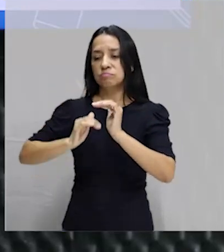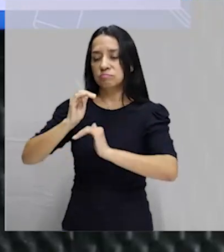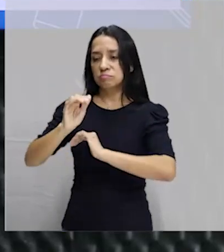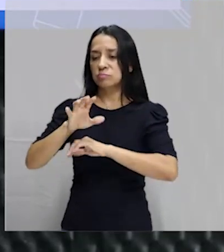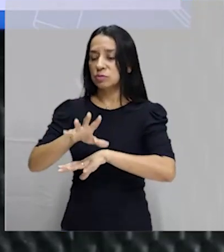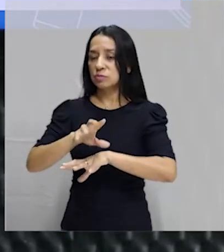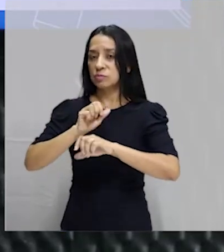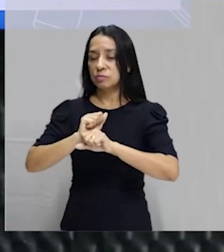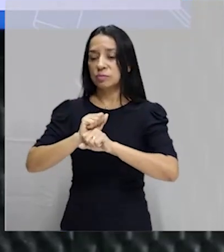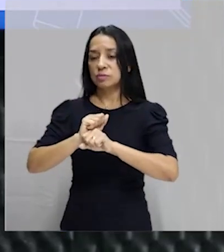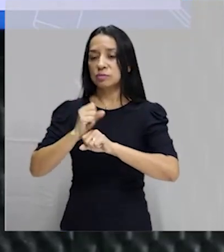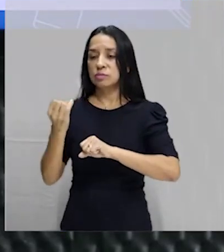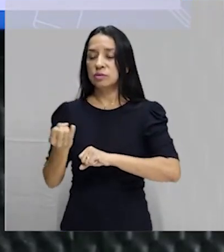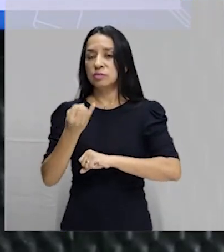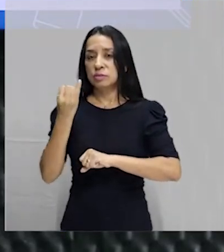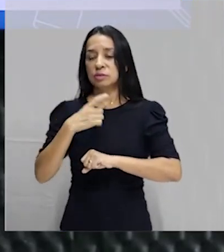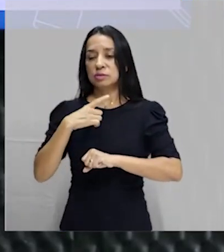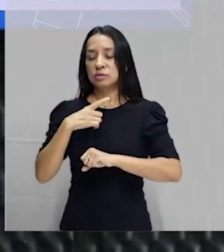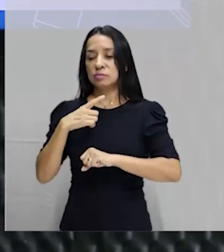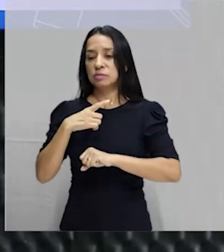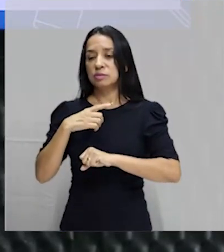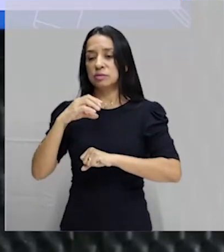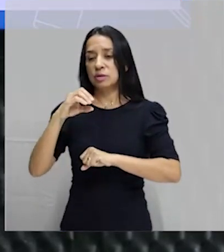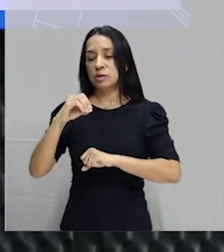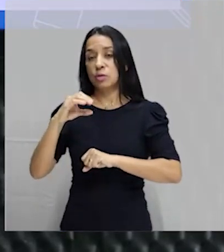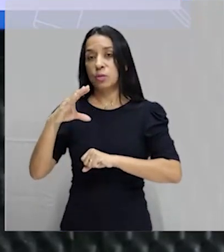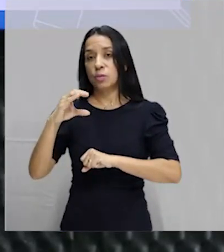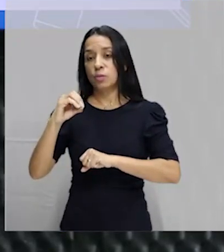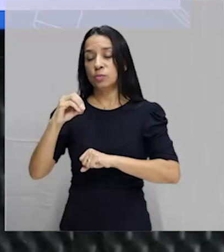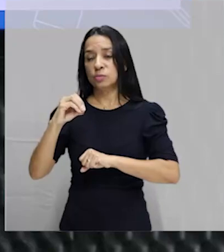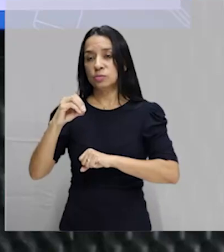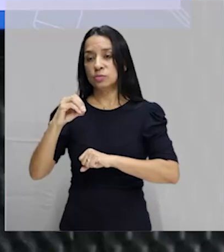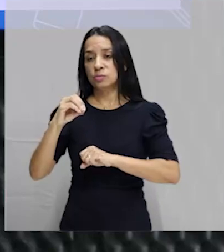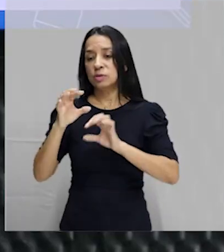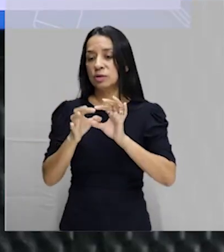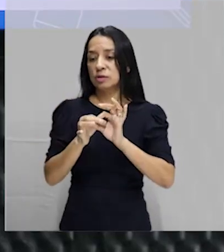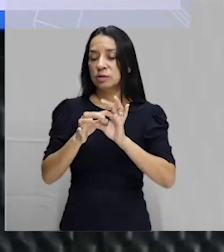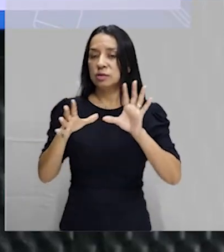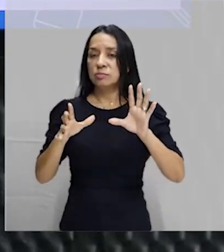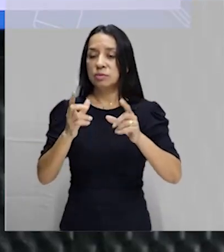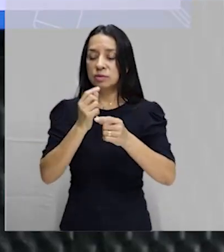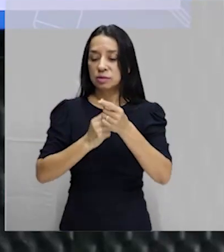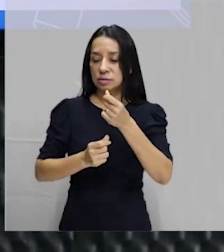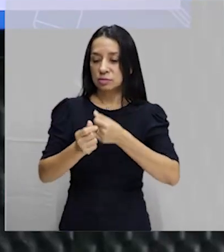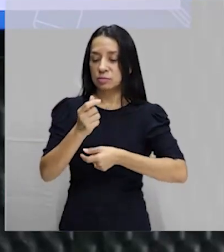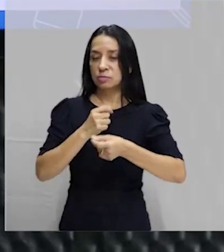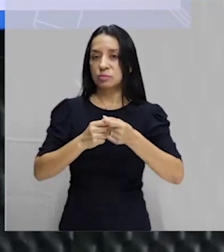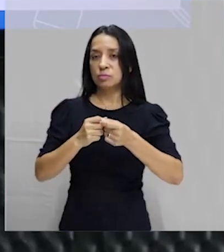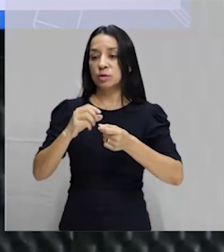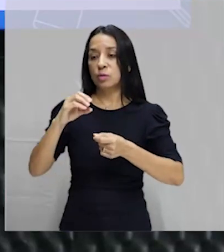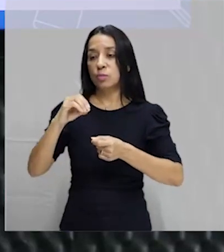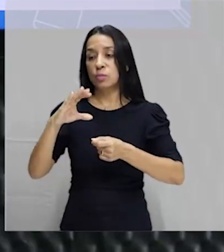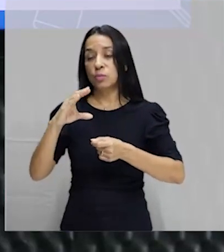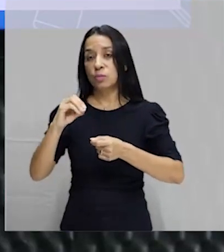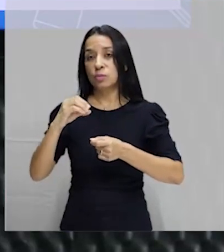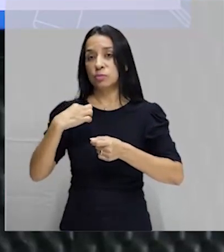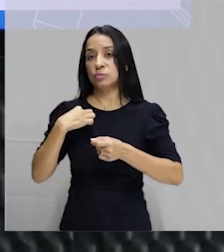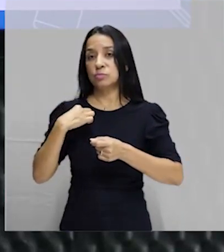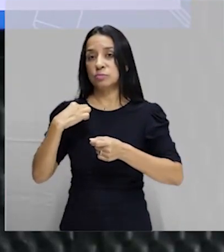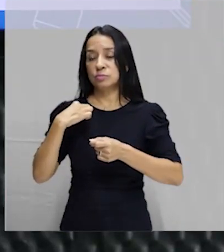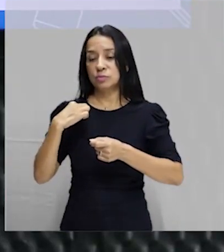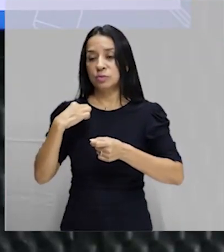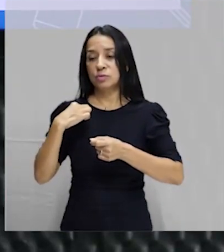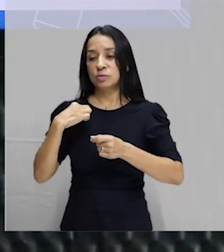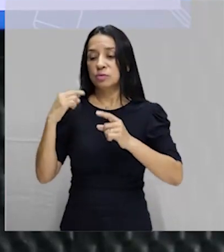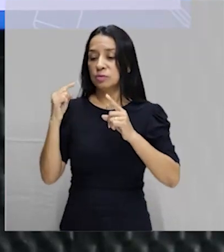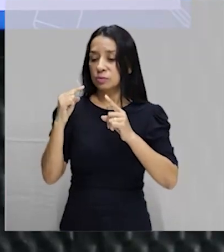da importância que ele tenha ócio e independência econômica. O ócio e a independência econômica,